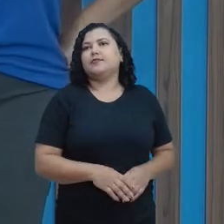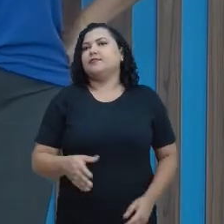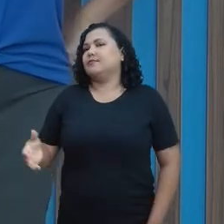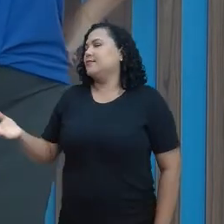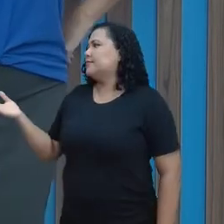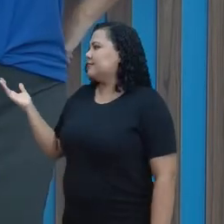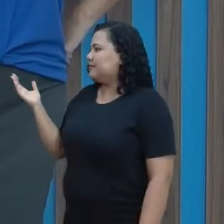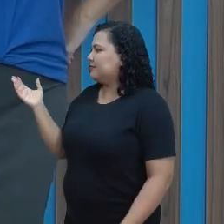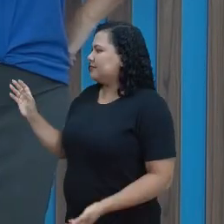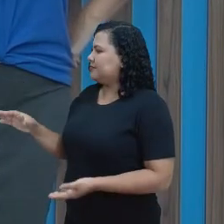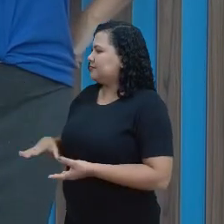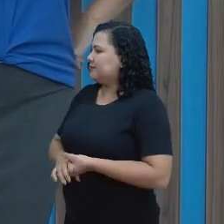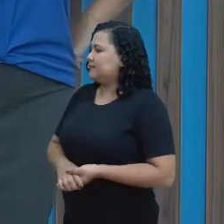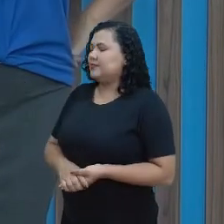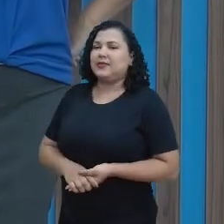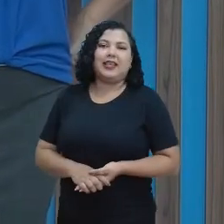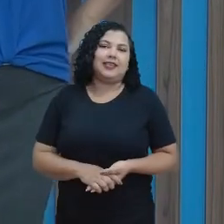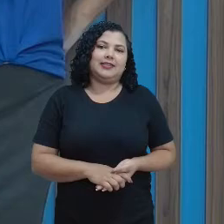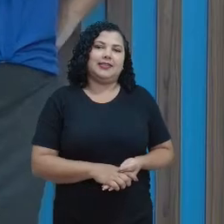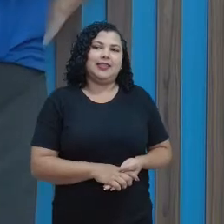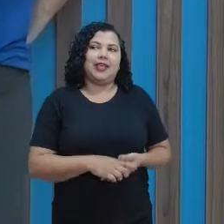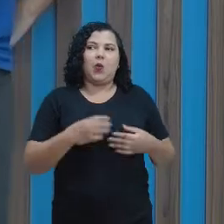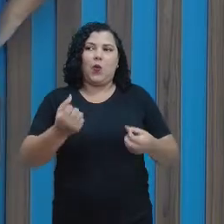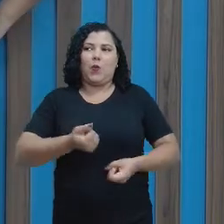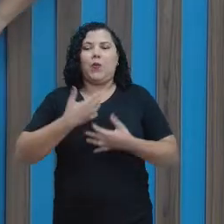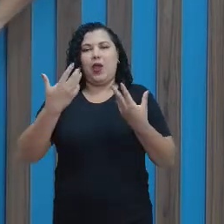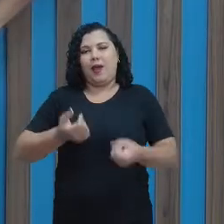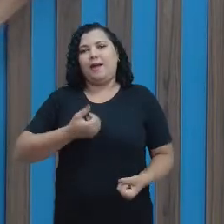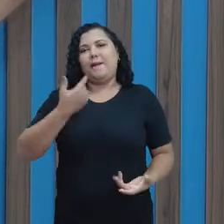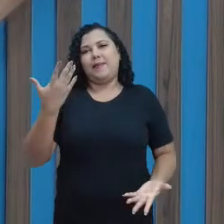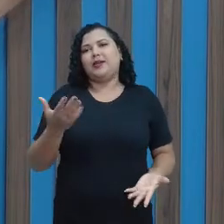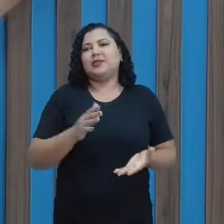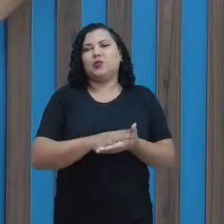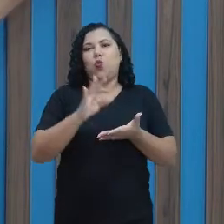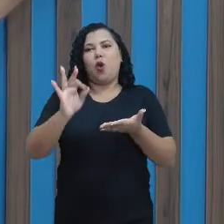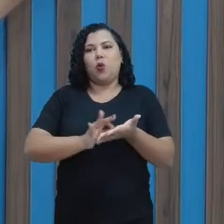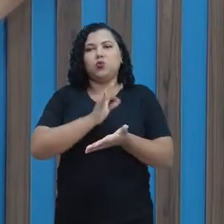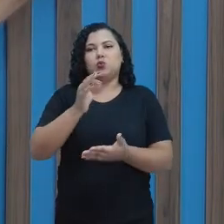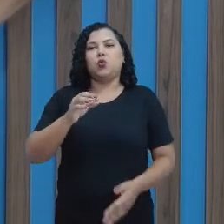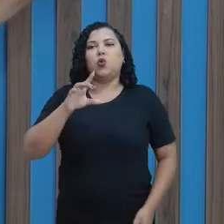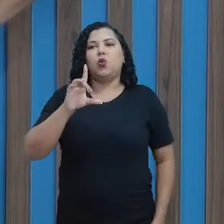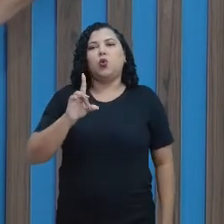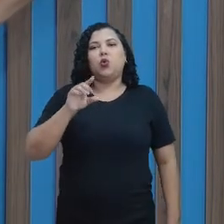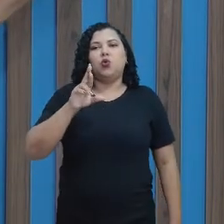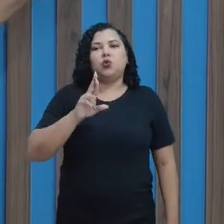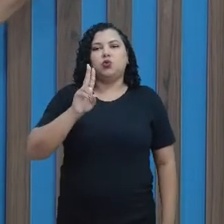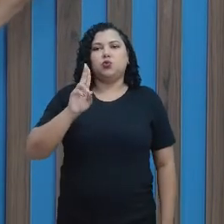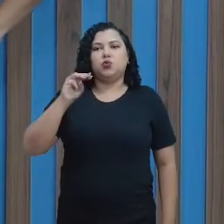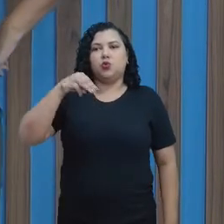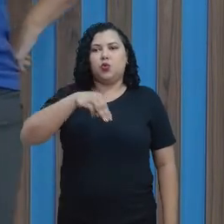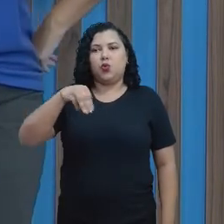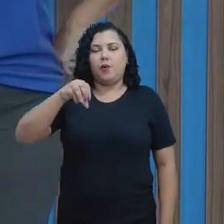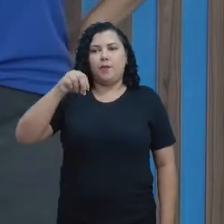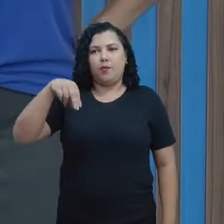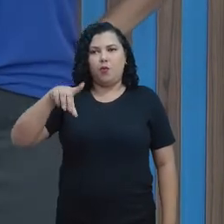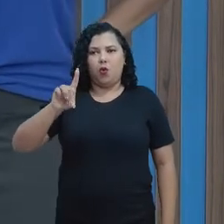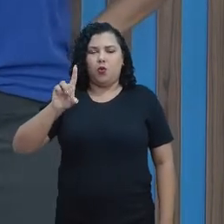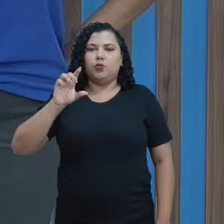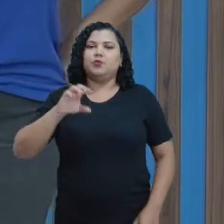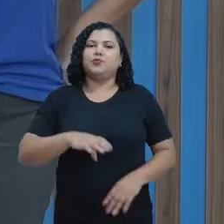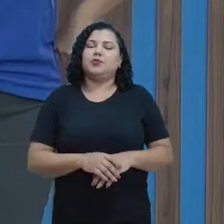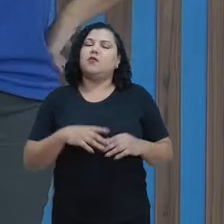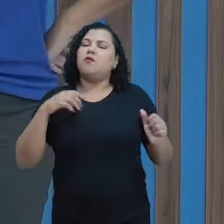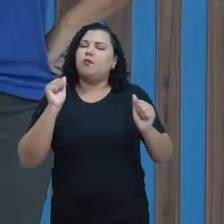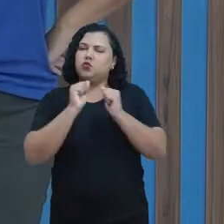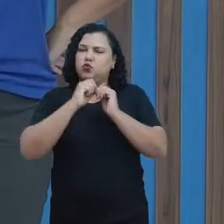trouxe esse poema de Drummond, que eu acho de uma lindeza sensacional e que tem vários queis. Então, vamos ver? Vamos ler